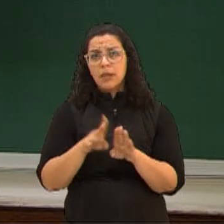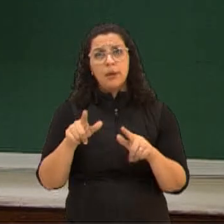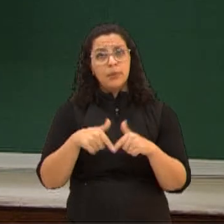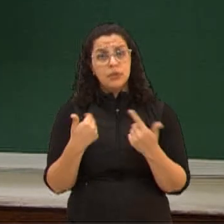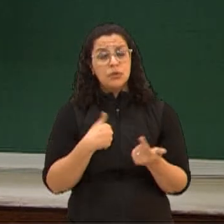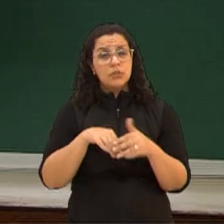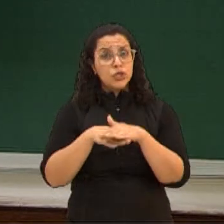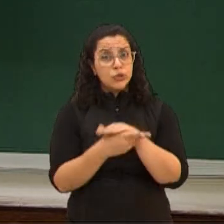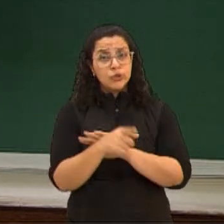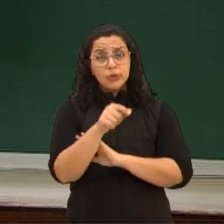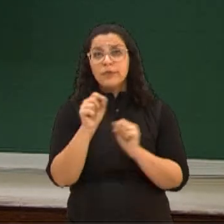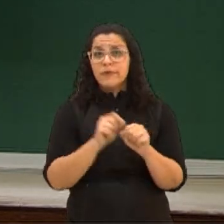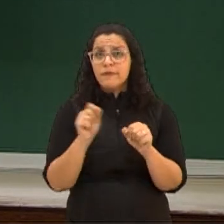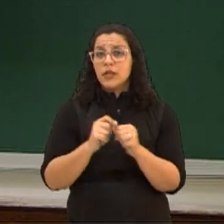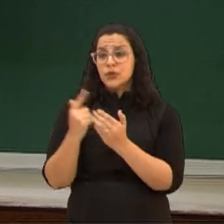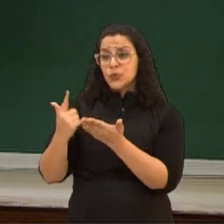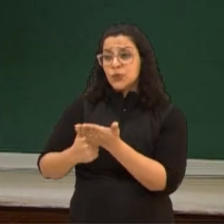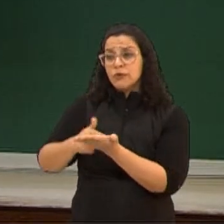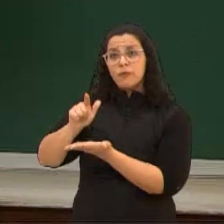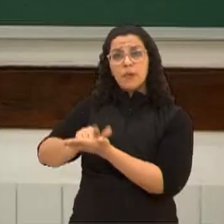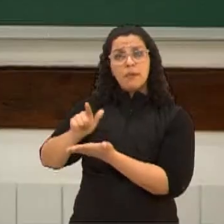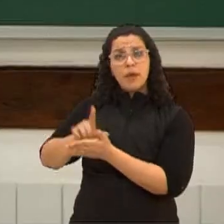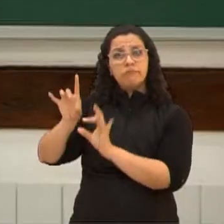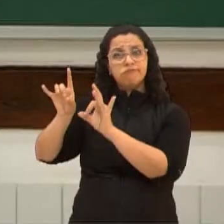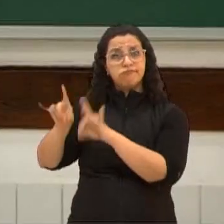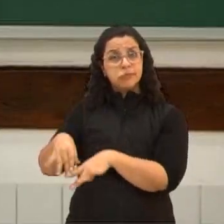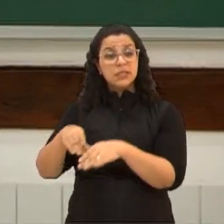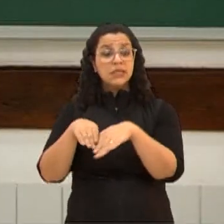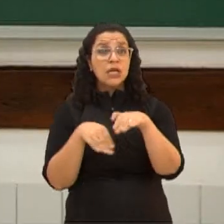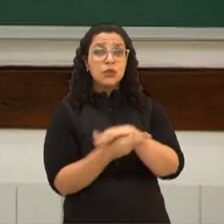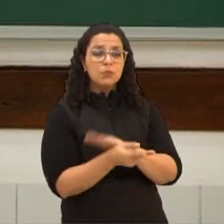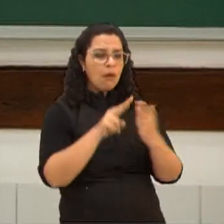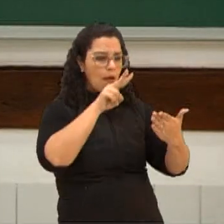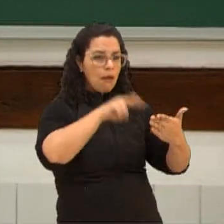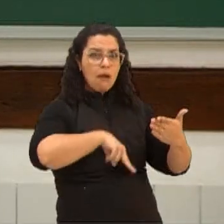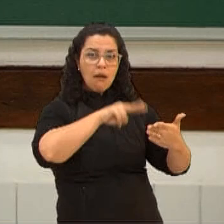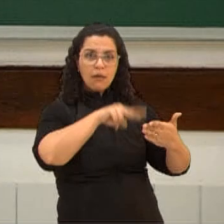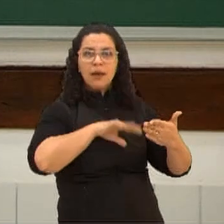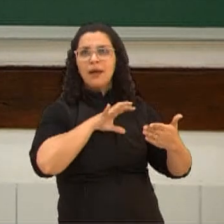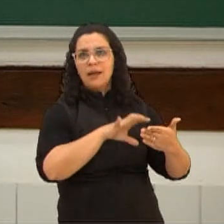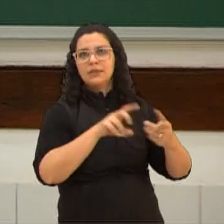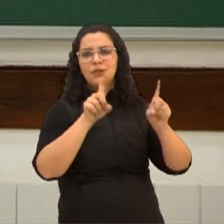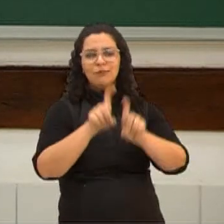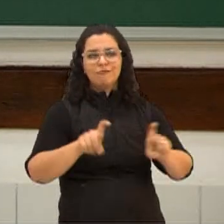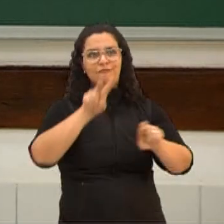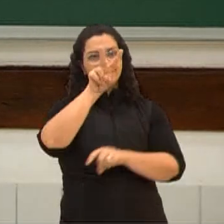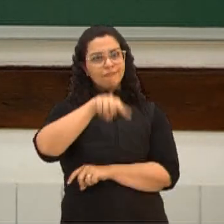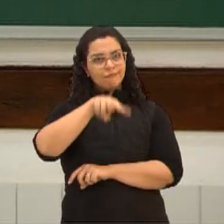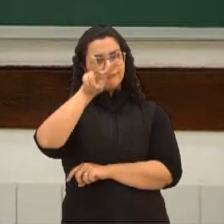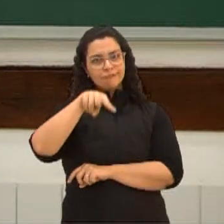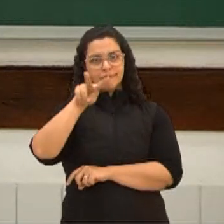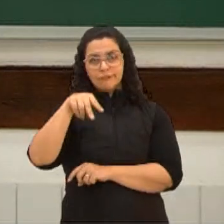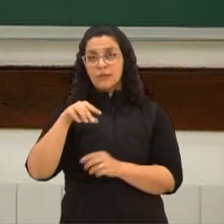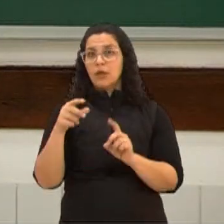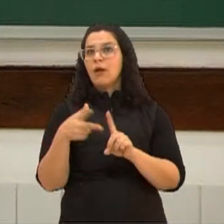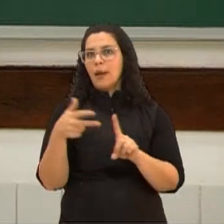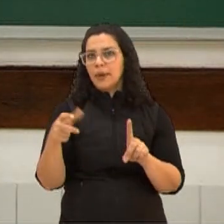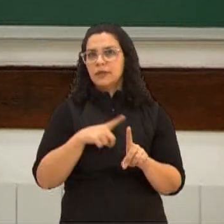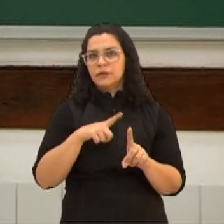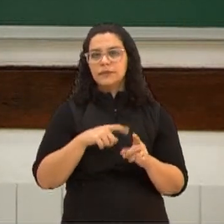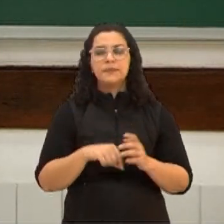esse hábito possa fazer com que as pessoas se acostumem a fazer leitura por esses